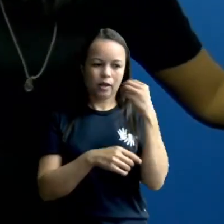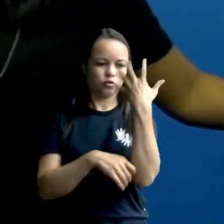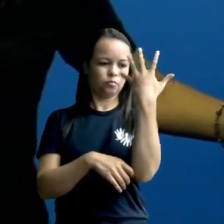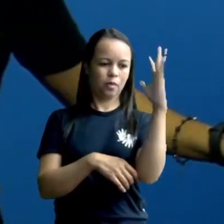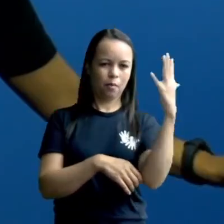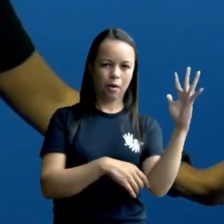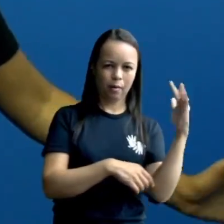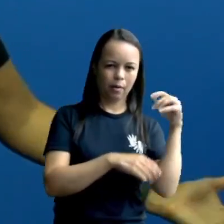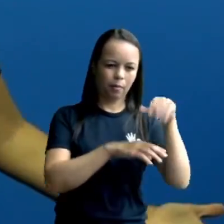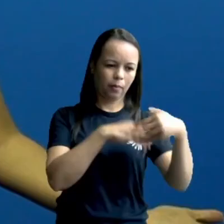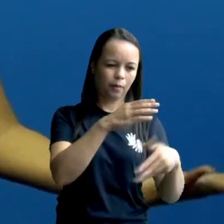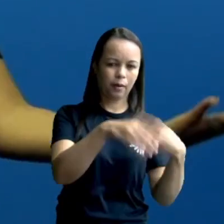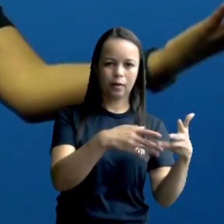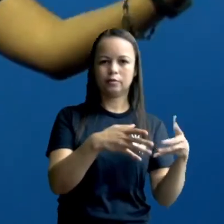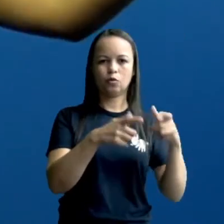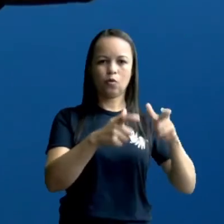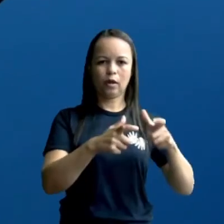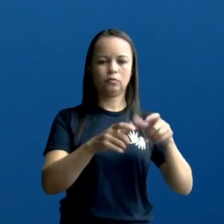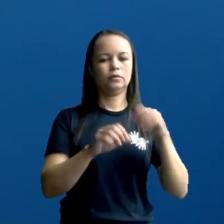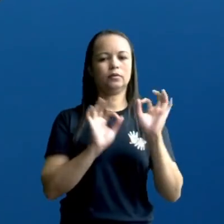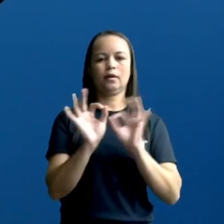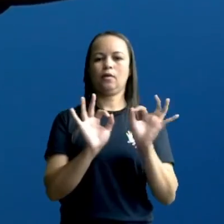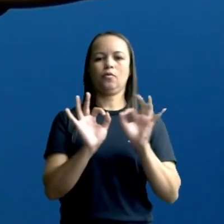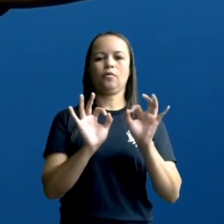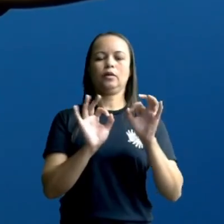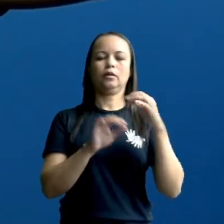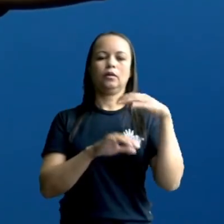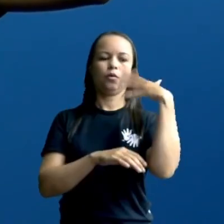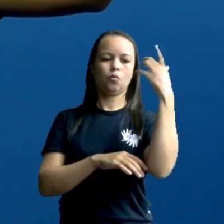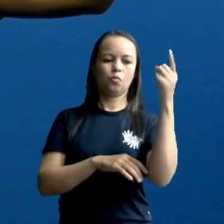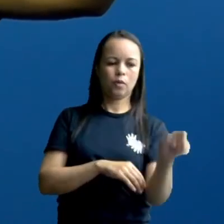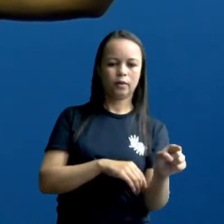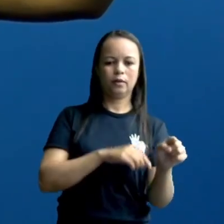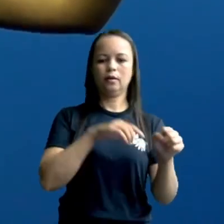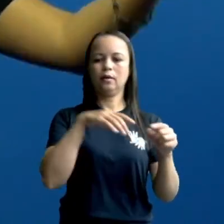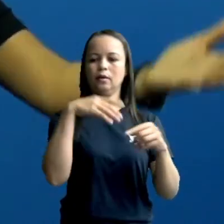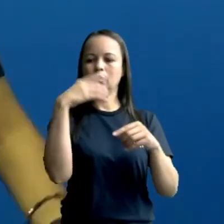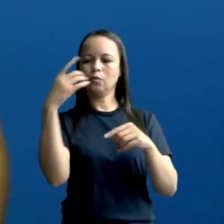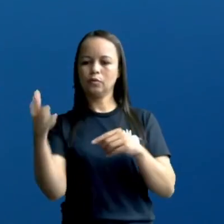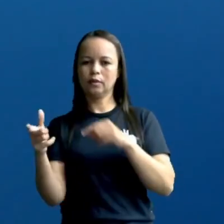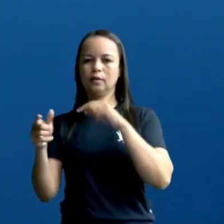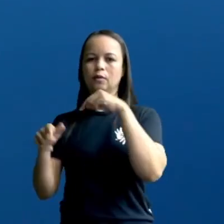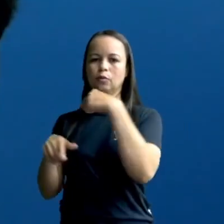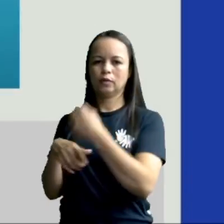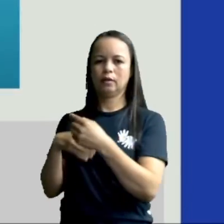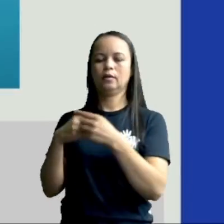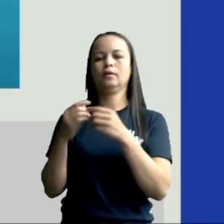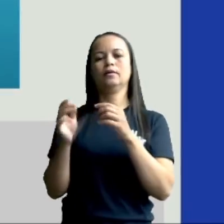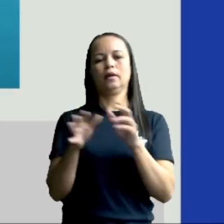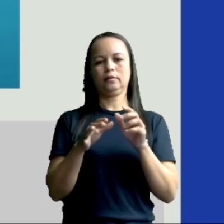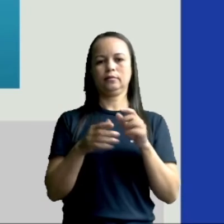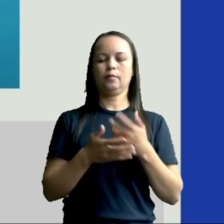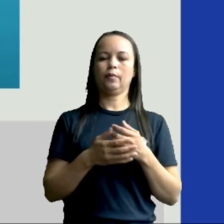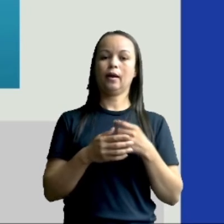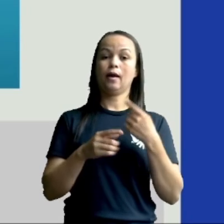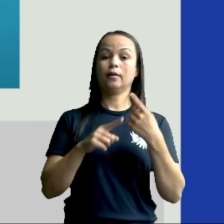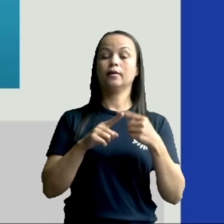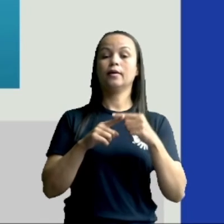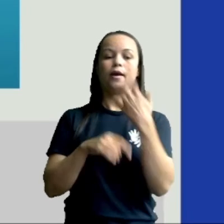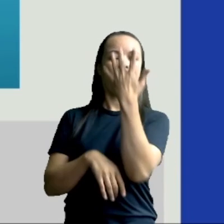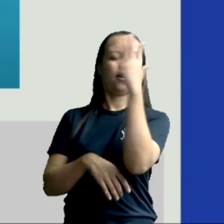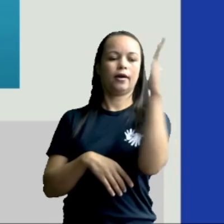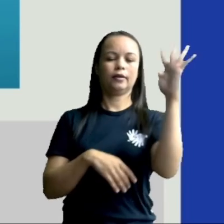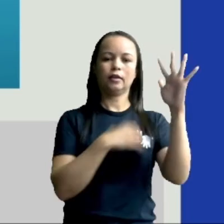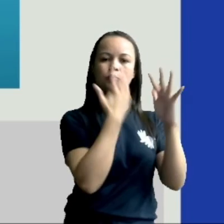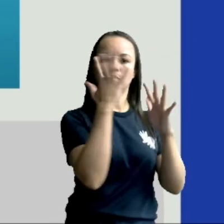Porque dá tempo da natureza se reerguer. Entendeu? A degradação